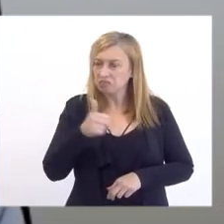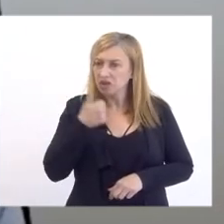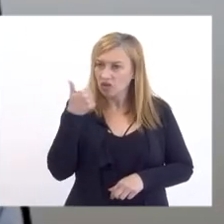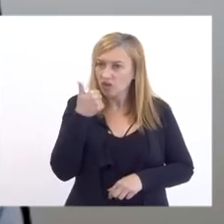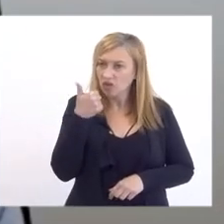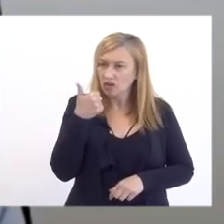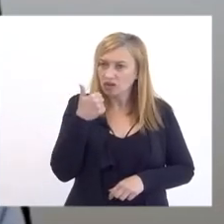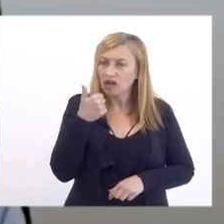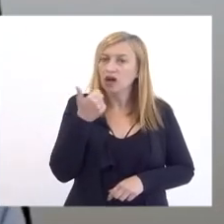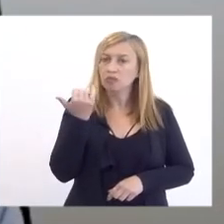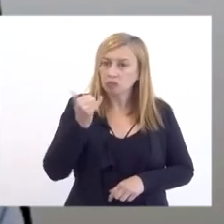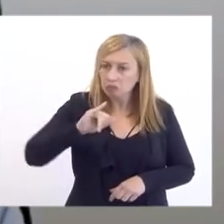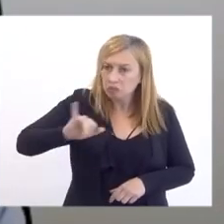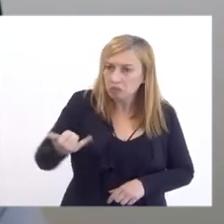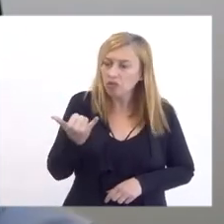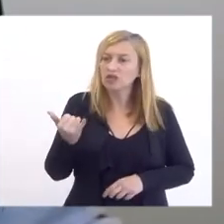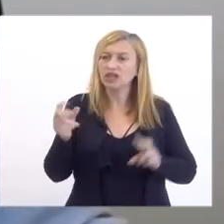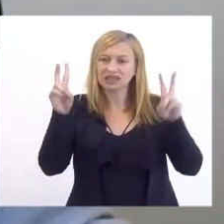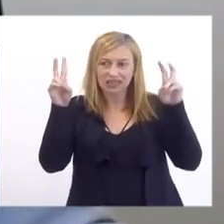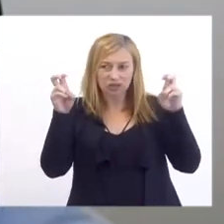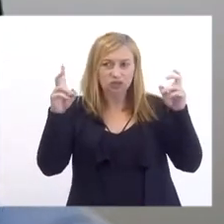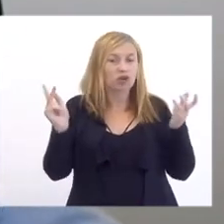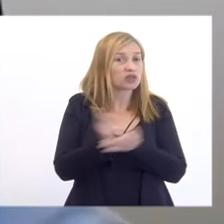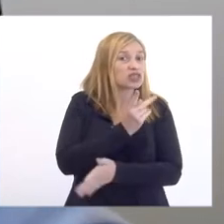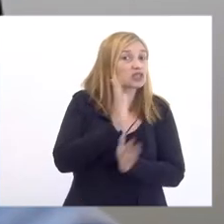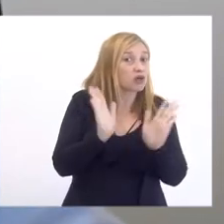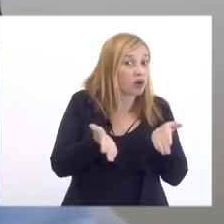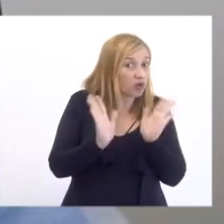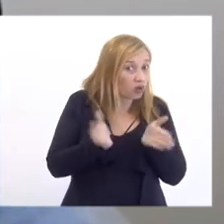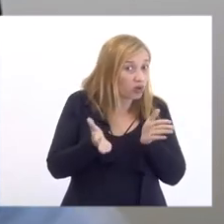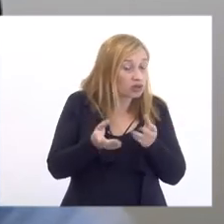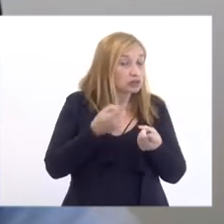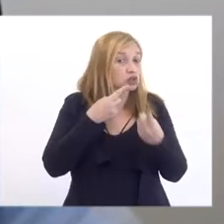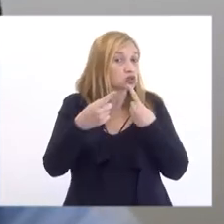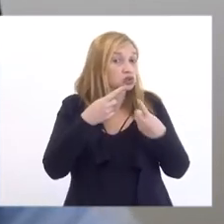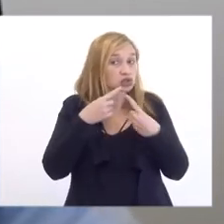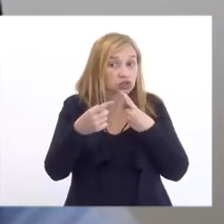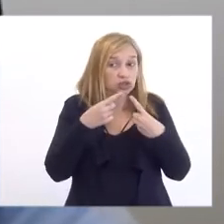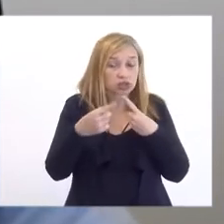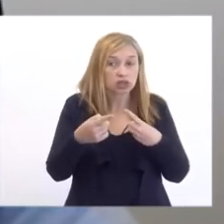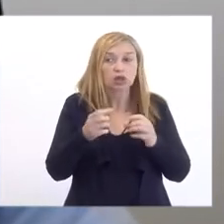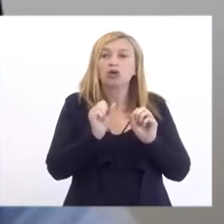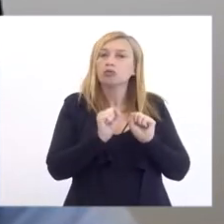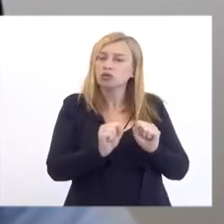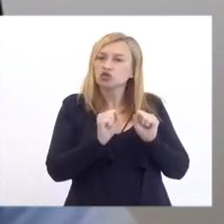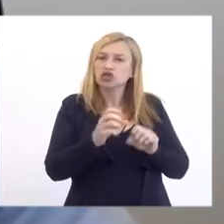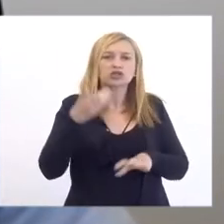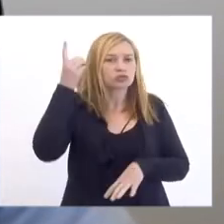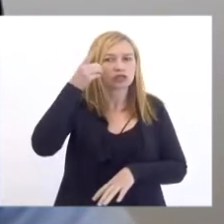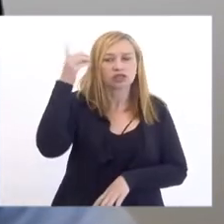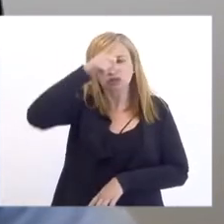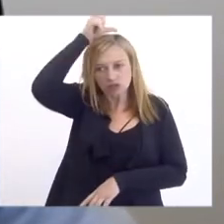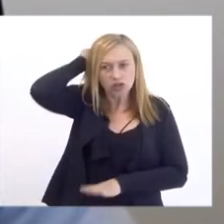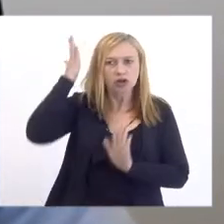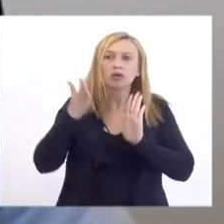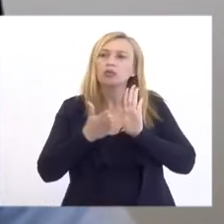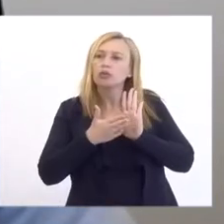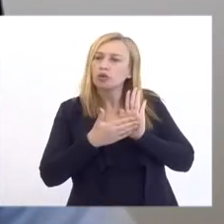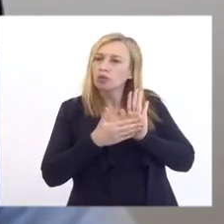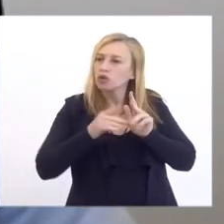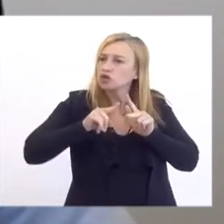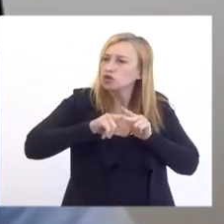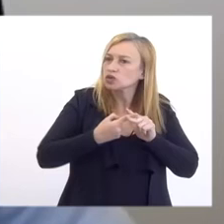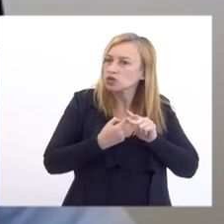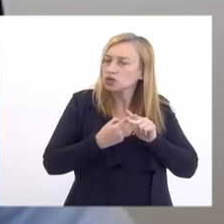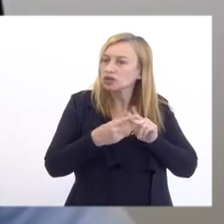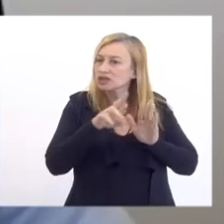o melhor remédio é nós aproveitarmos essa situação que aconteceu agora, que nós estamos discutindo, e a gente podia, Luiz Paulo, propor uma alteração